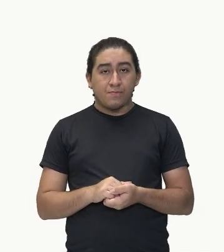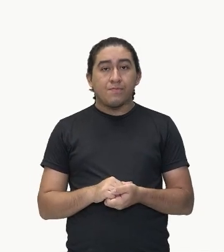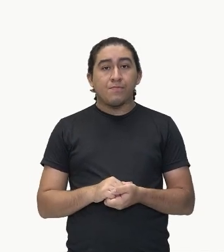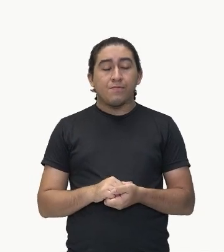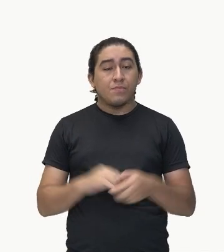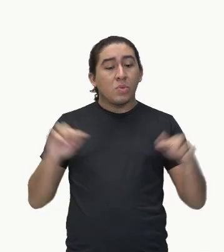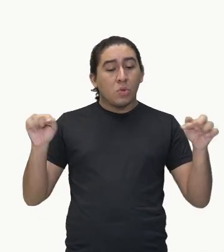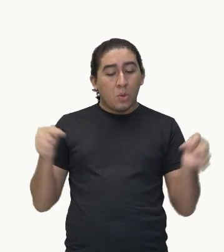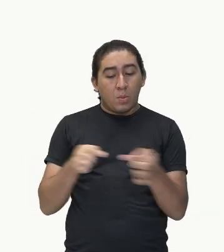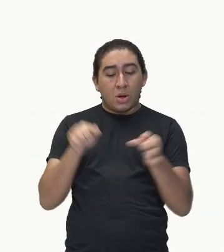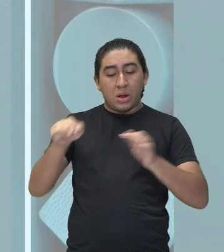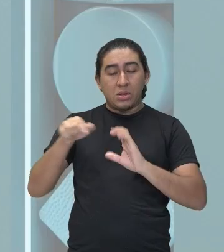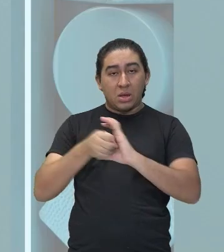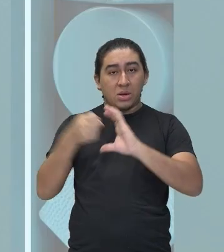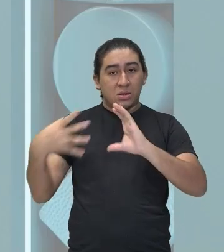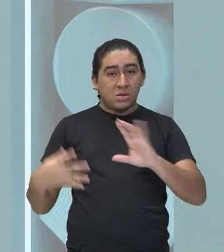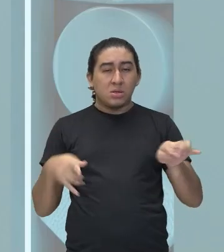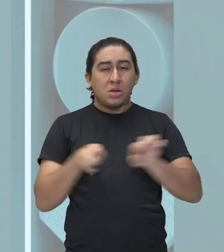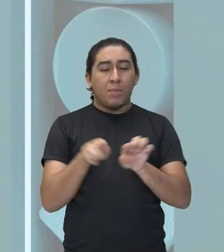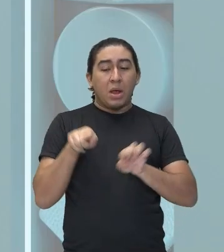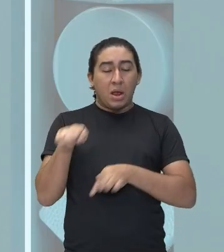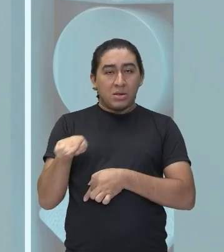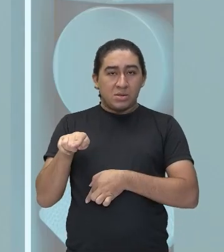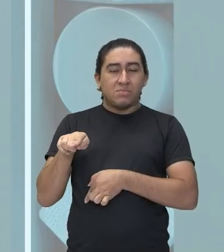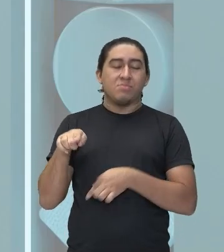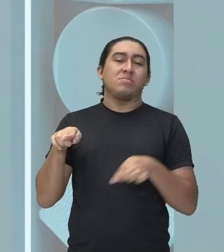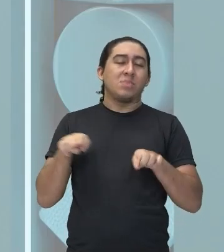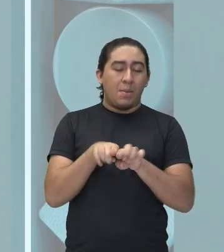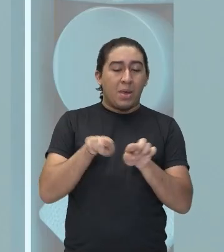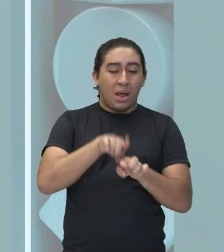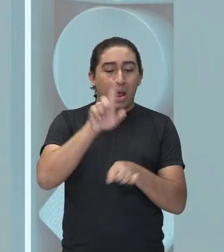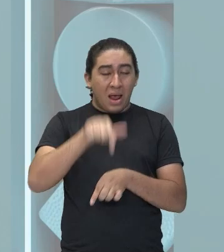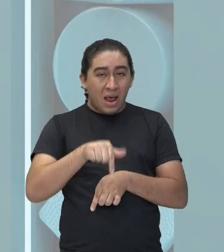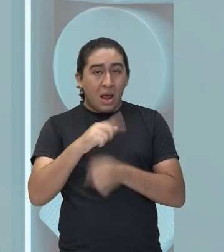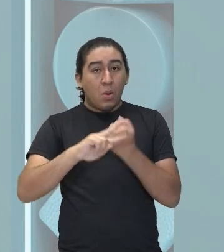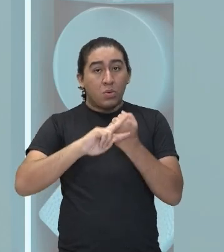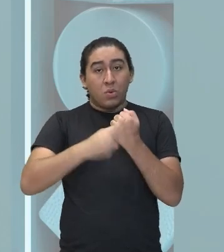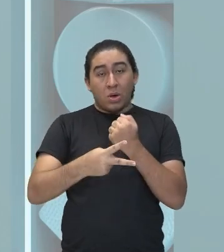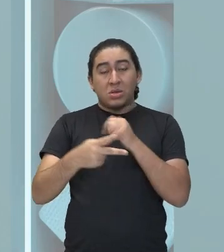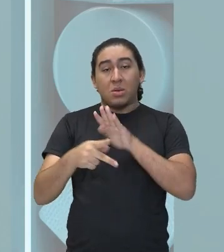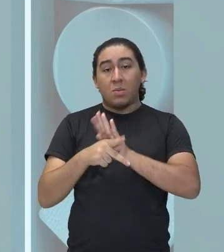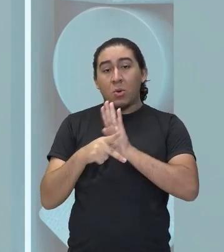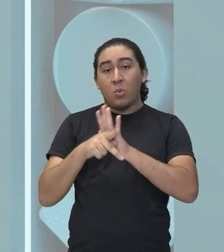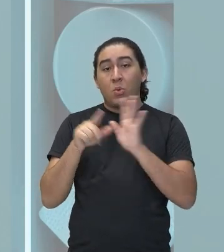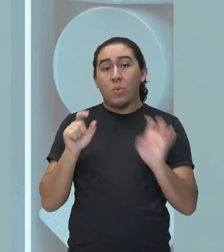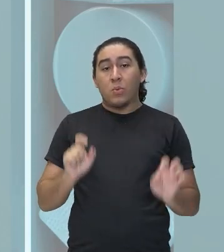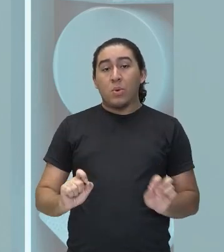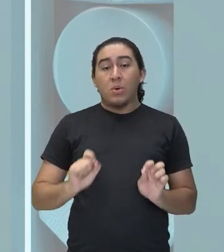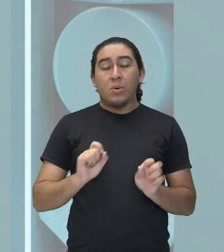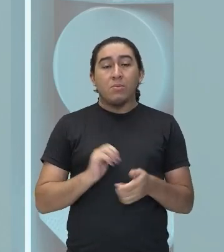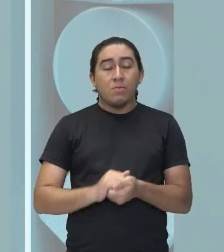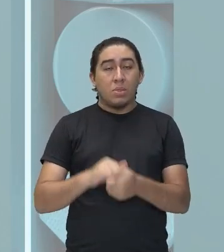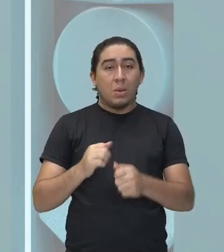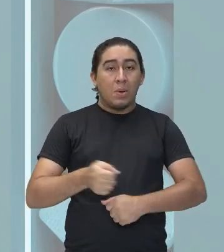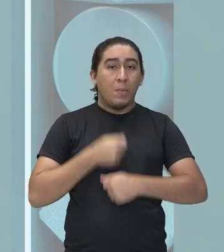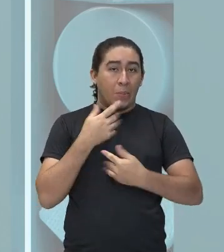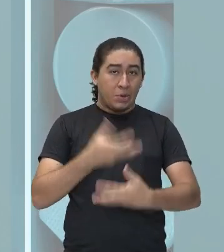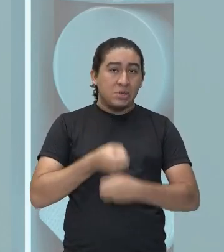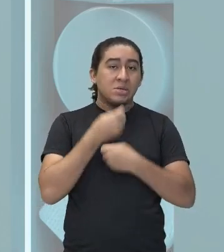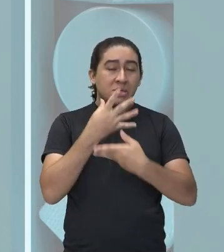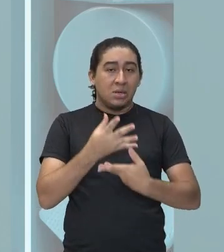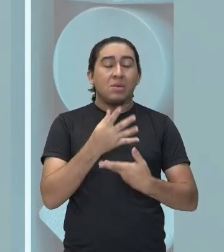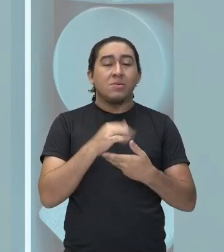desses aspectos e isso por si só já é o resultado portanto, vai resultar, na verdade, em uma poesia que